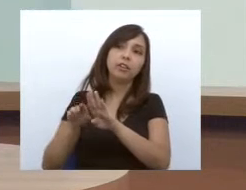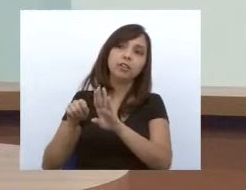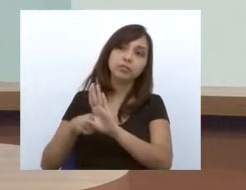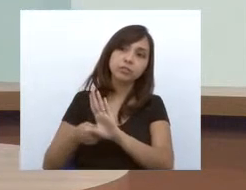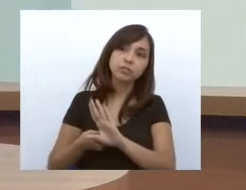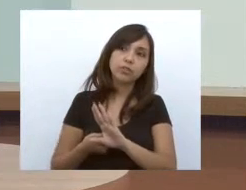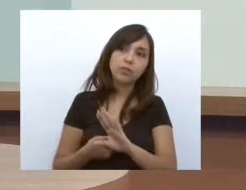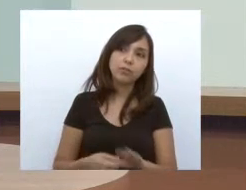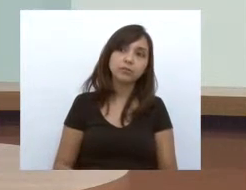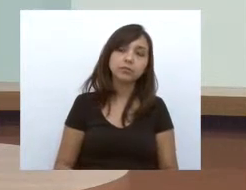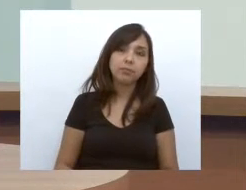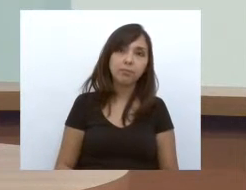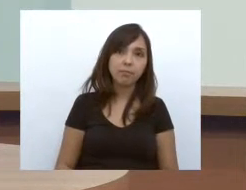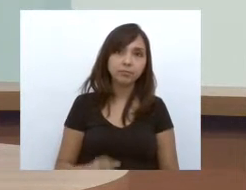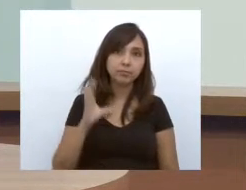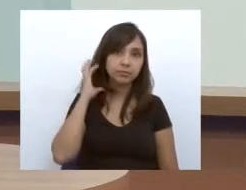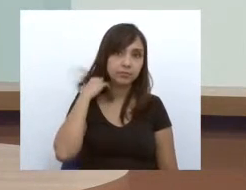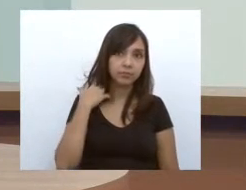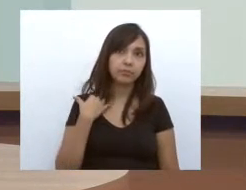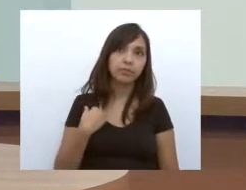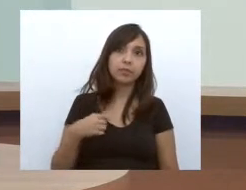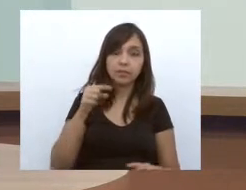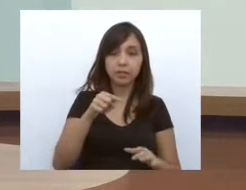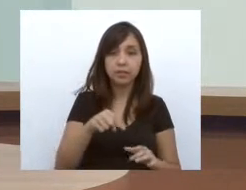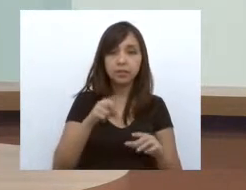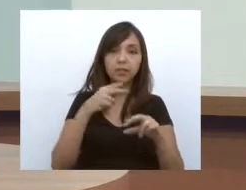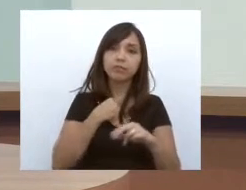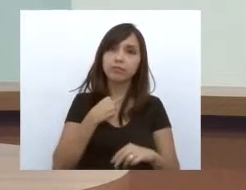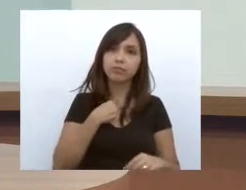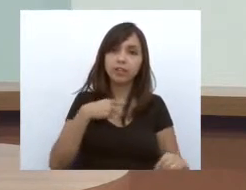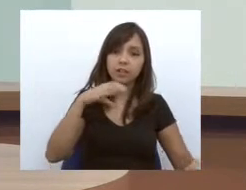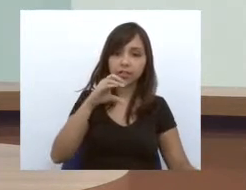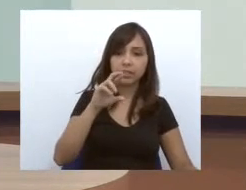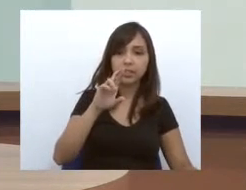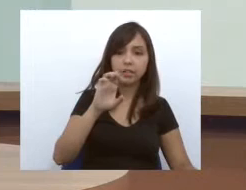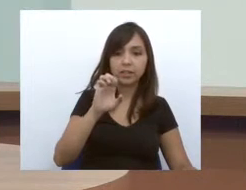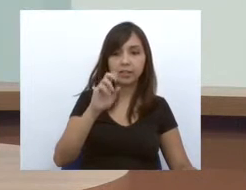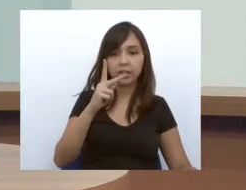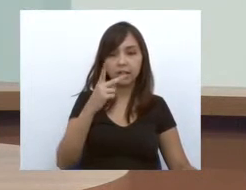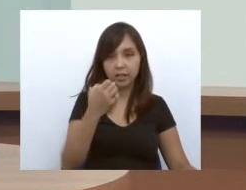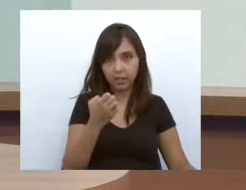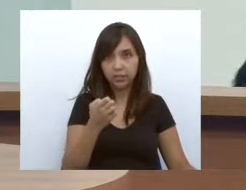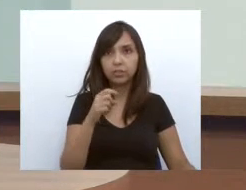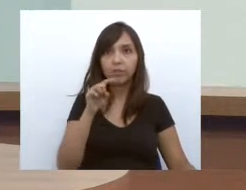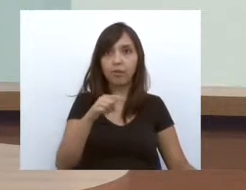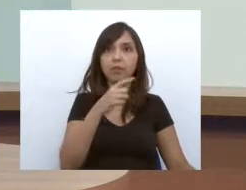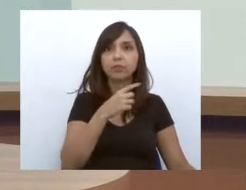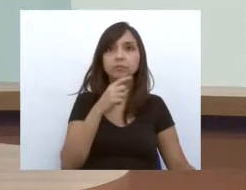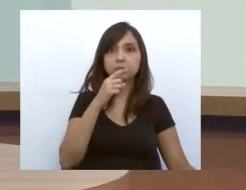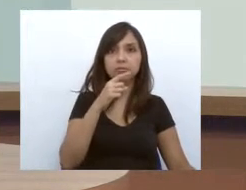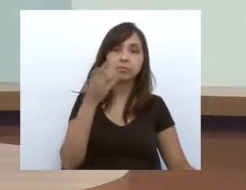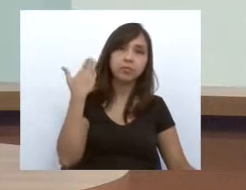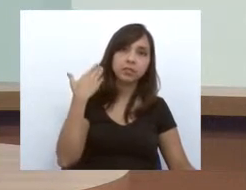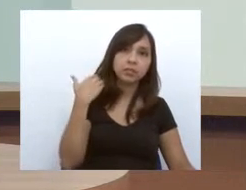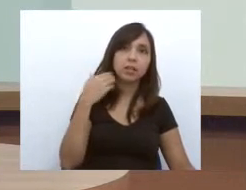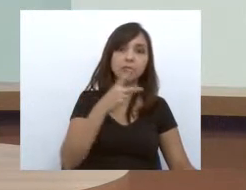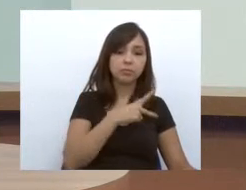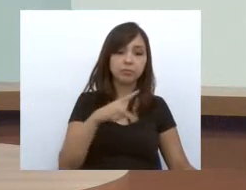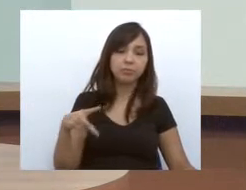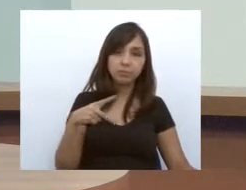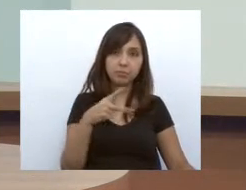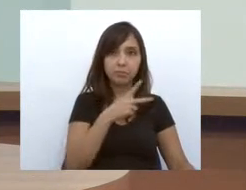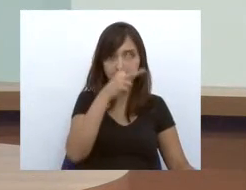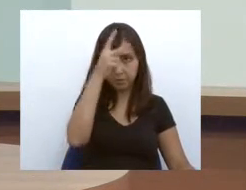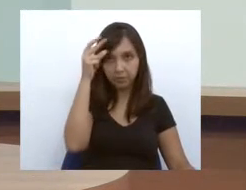me antecedeu aqui dizia de vaga em creche. Foi bom ele ter falado de vaga em creche. Quando o prefeito Eloy Petá assumiu a cidade de